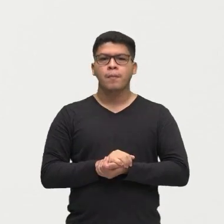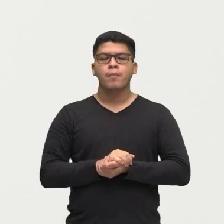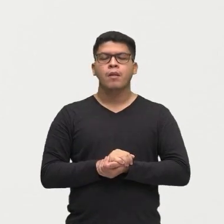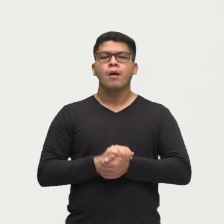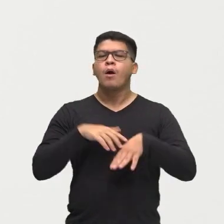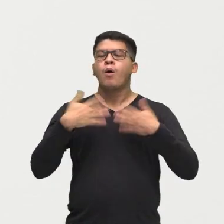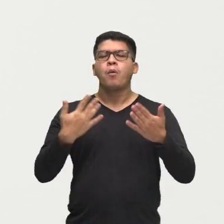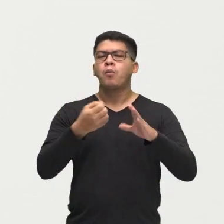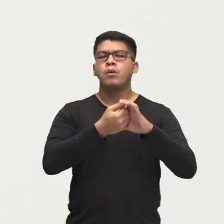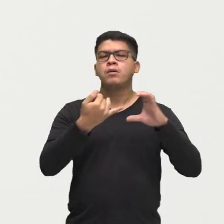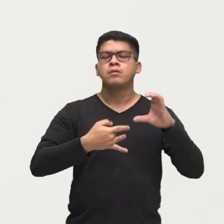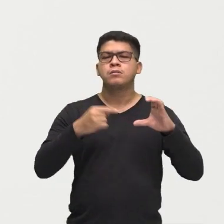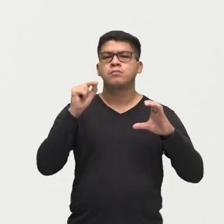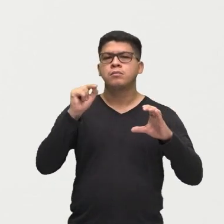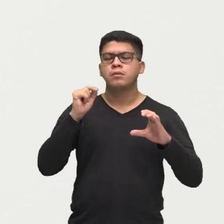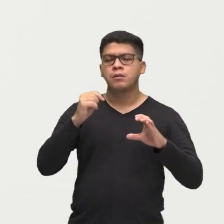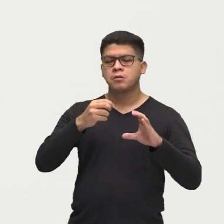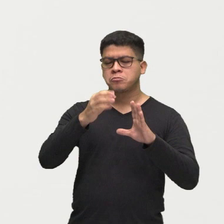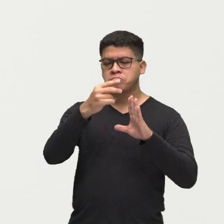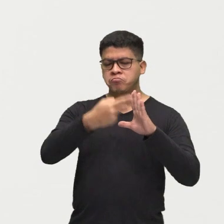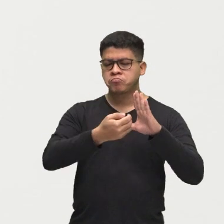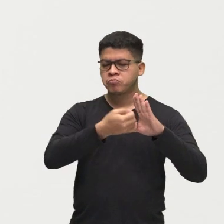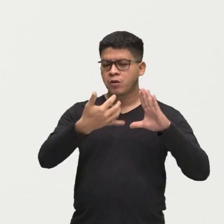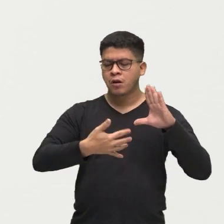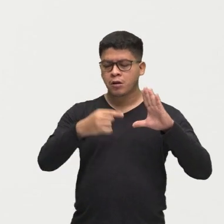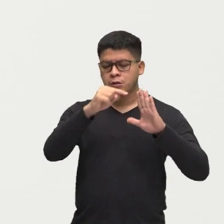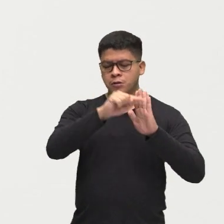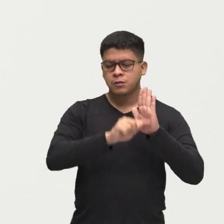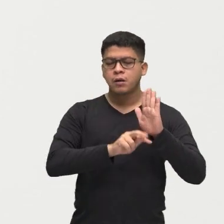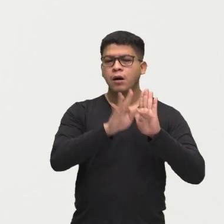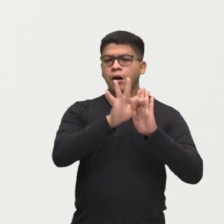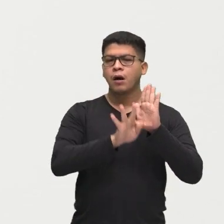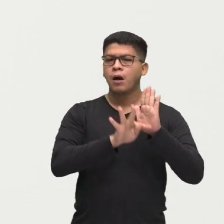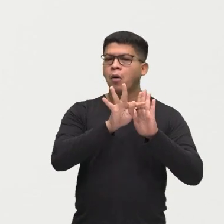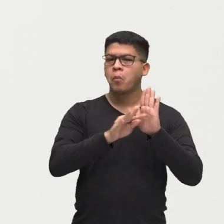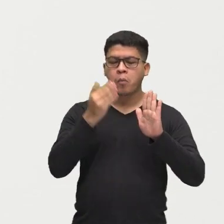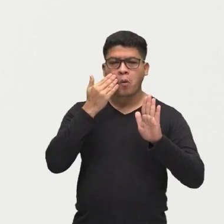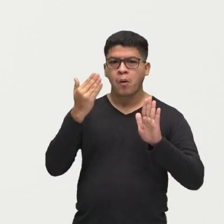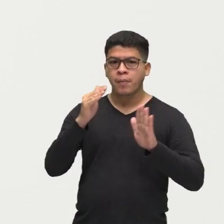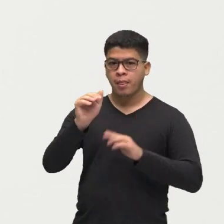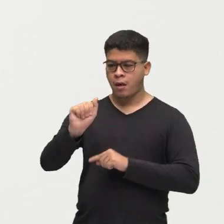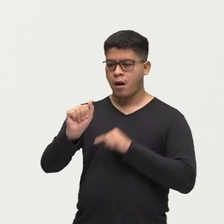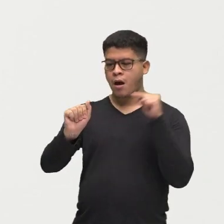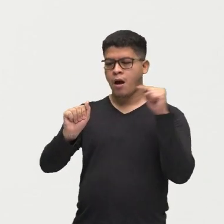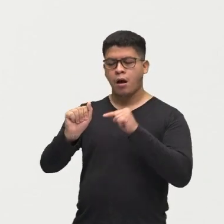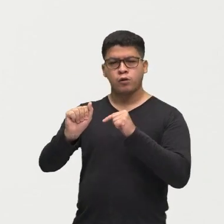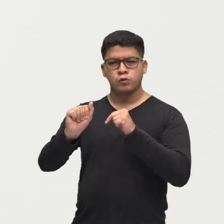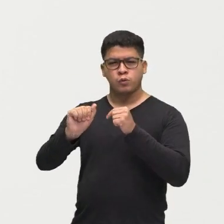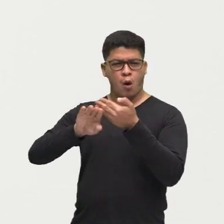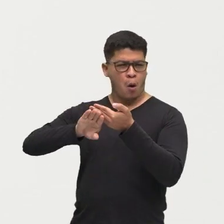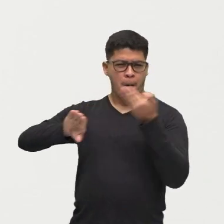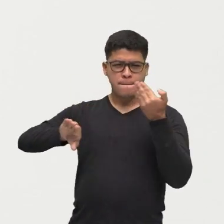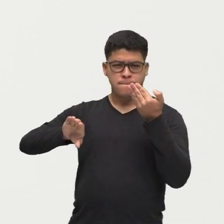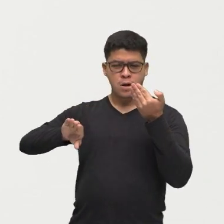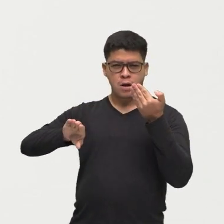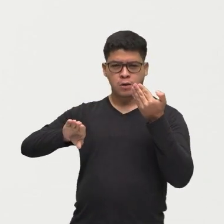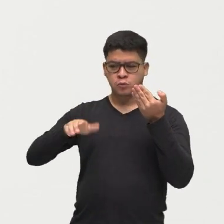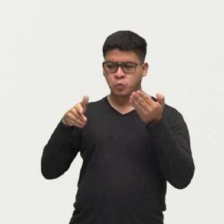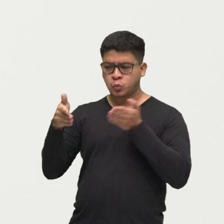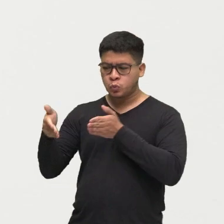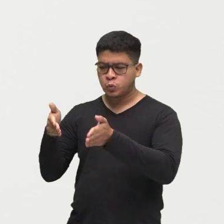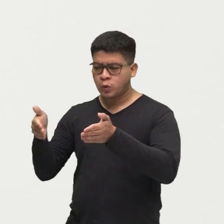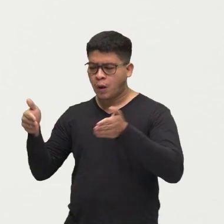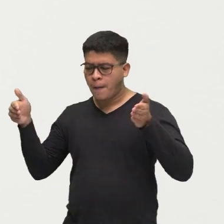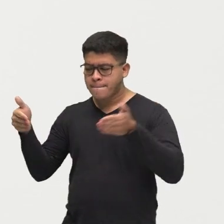texto que nós acabamos de ler, certo? Então, letra A, oposição aos modelos clássicos. Será se nós temos